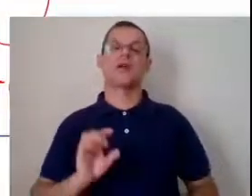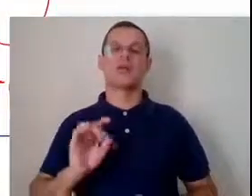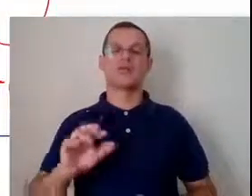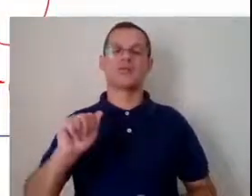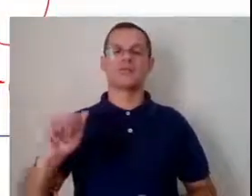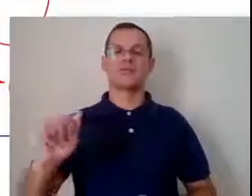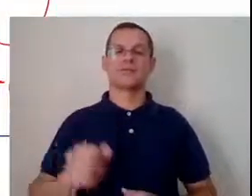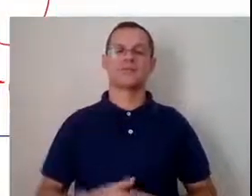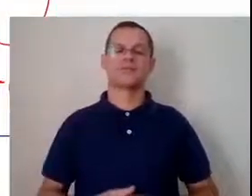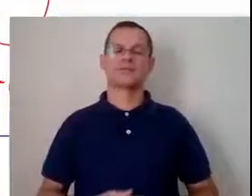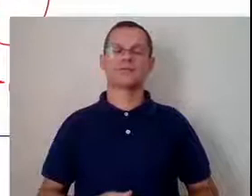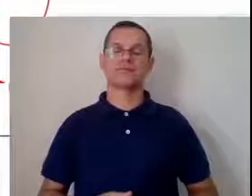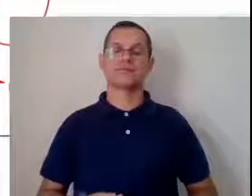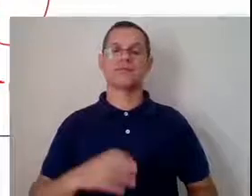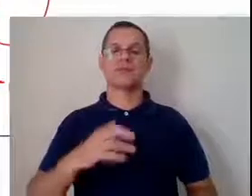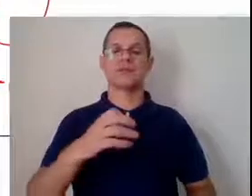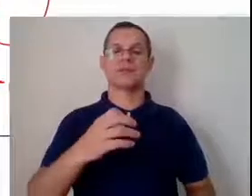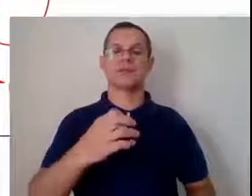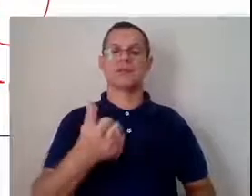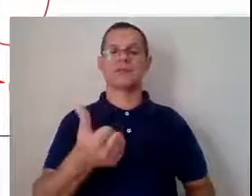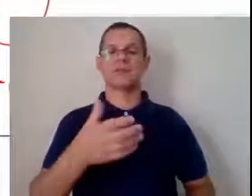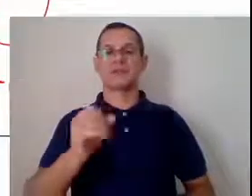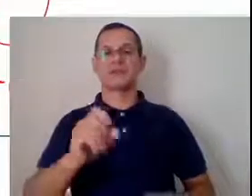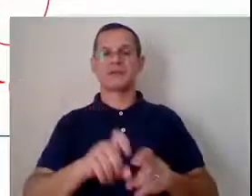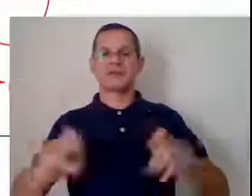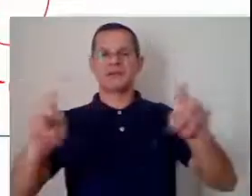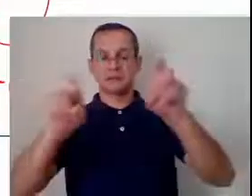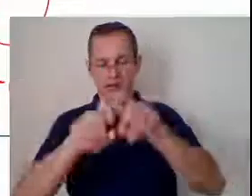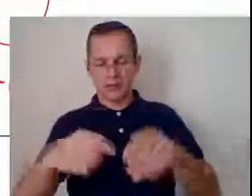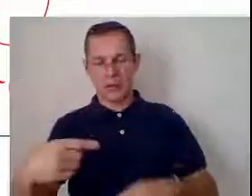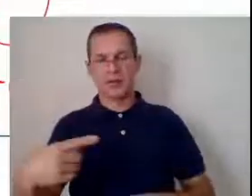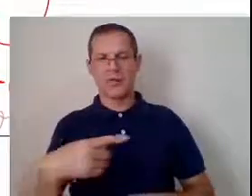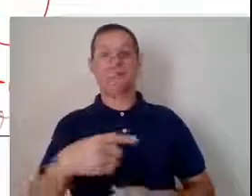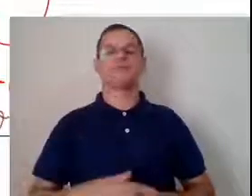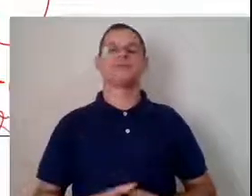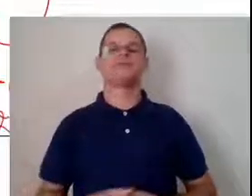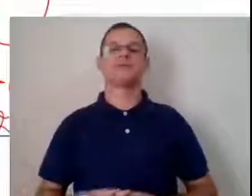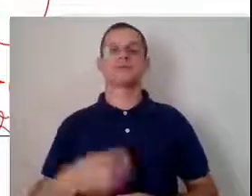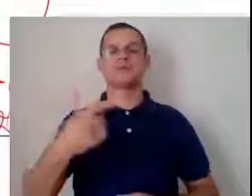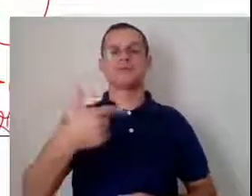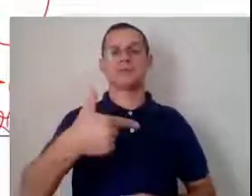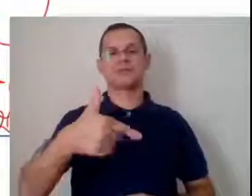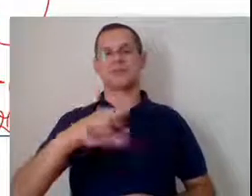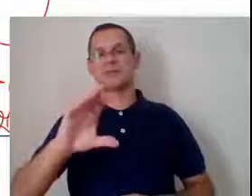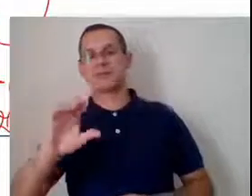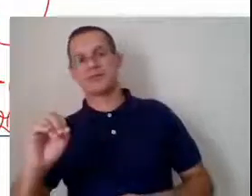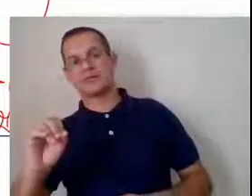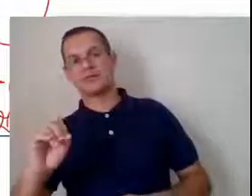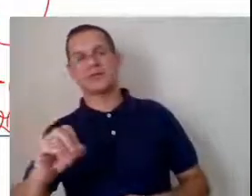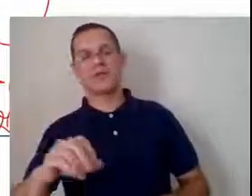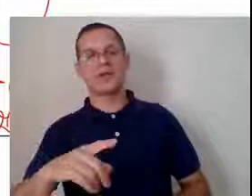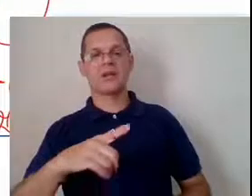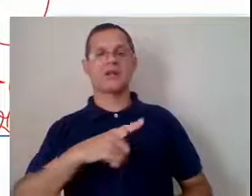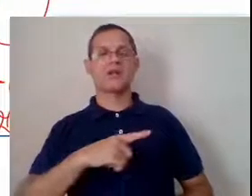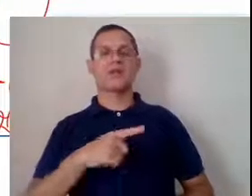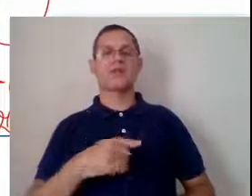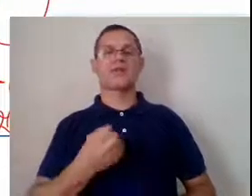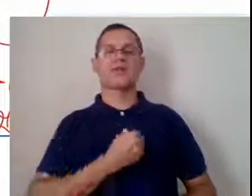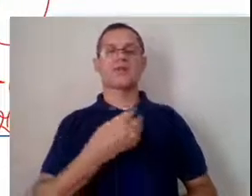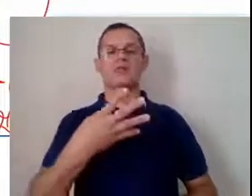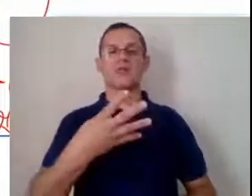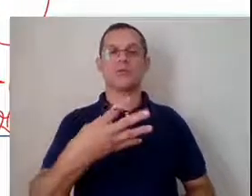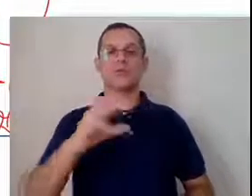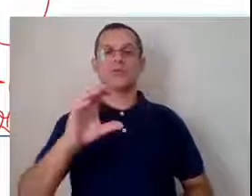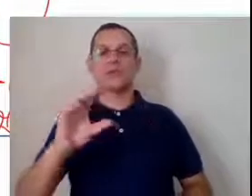a A. Então, dos 60 comandos, menos 20, então, eu tenho o número